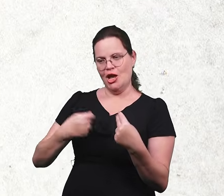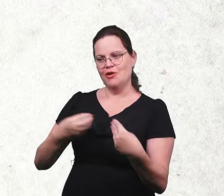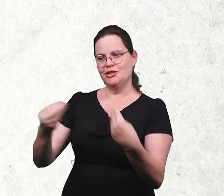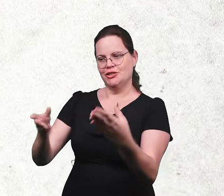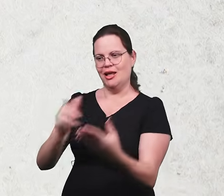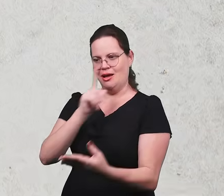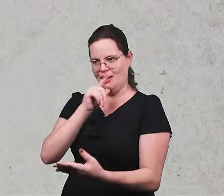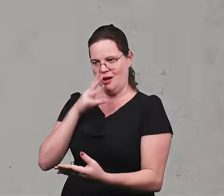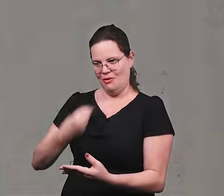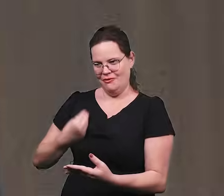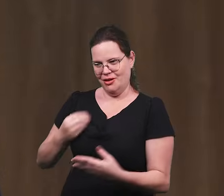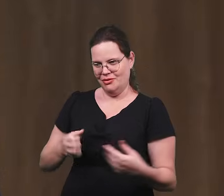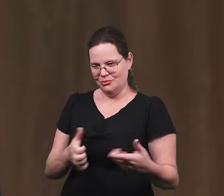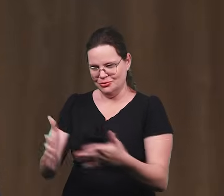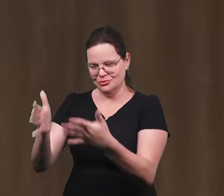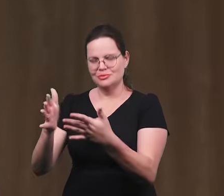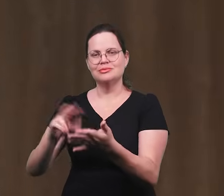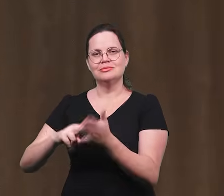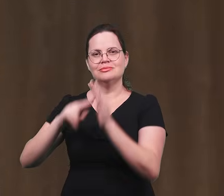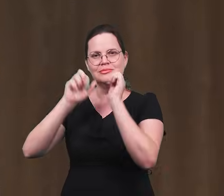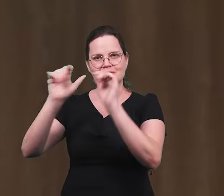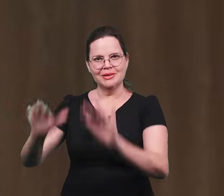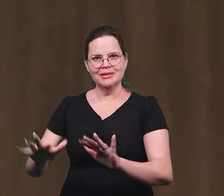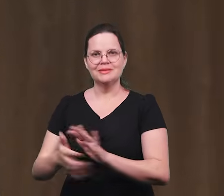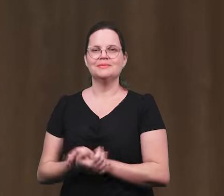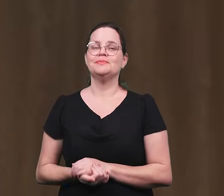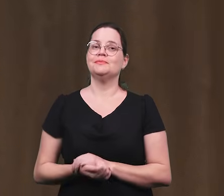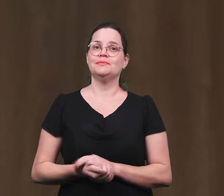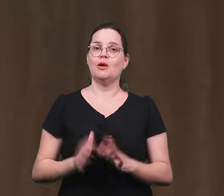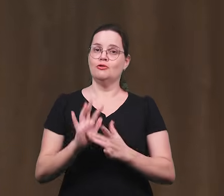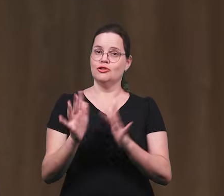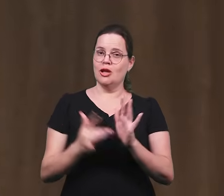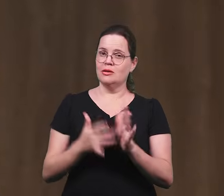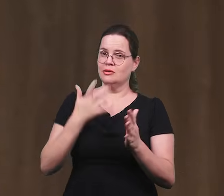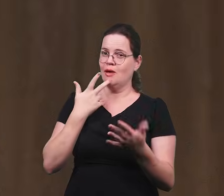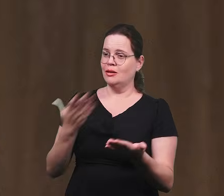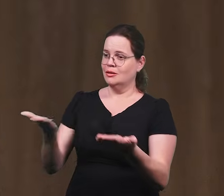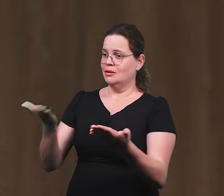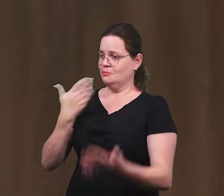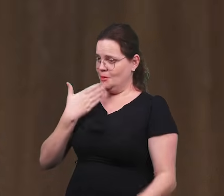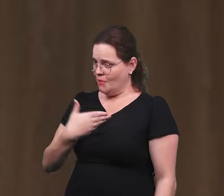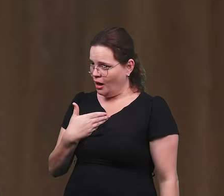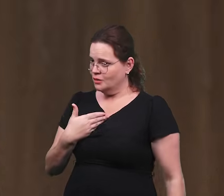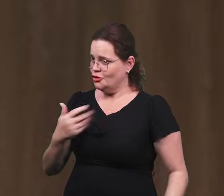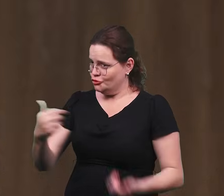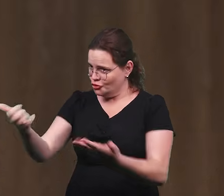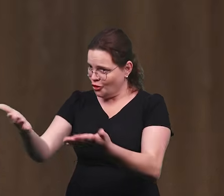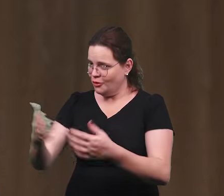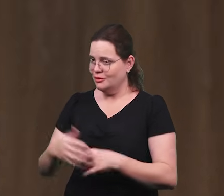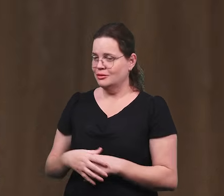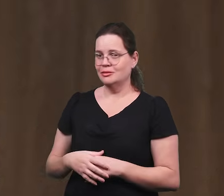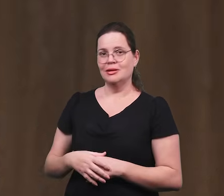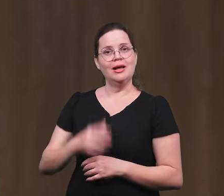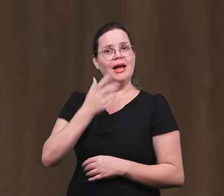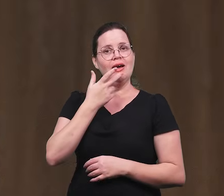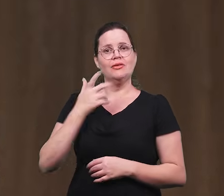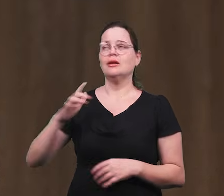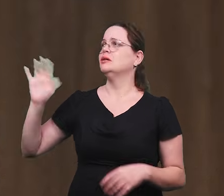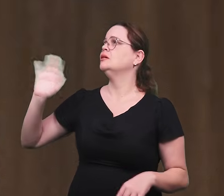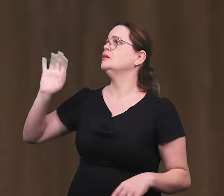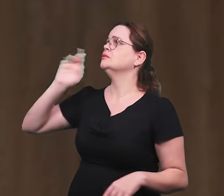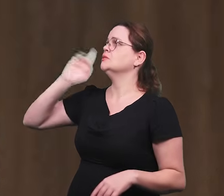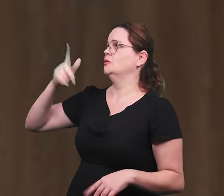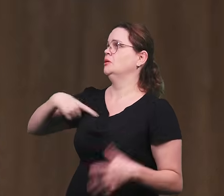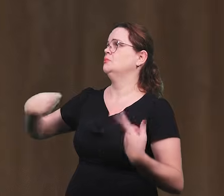vida. Então, o Senhor Jesus colocou à disposição, é só pedir, é só falar, Senhor, eu preciso dessa